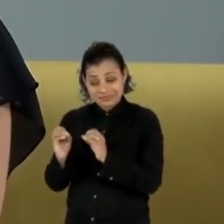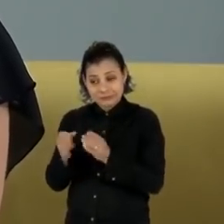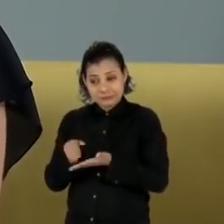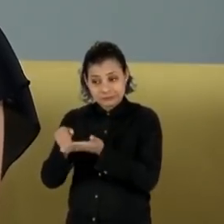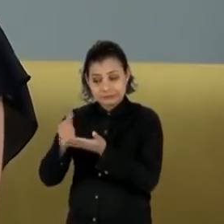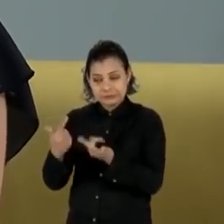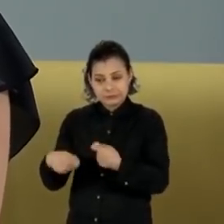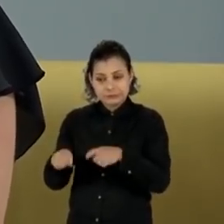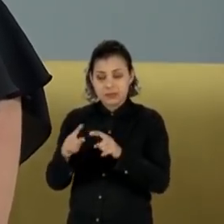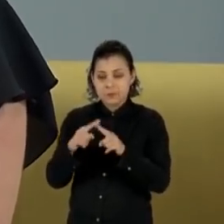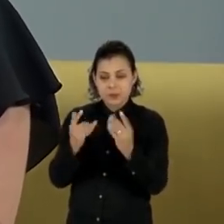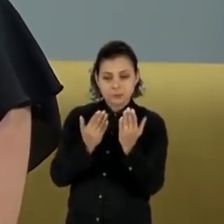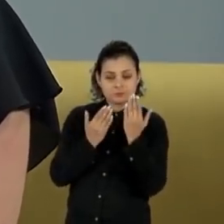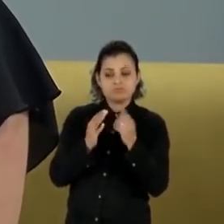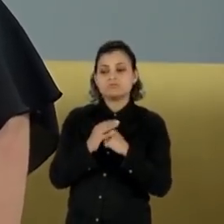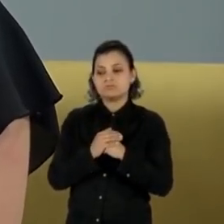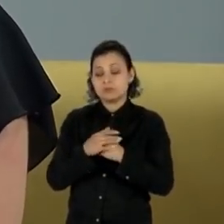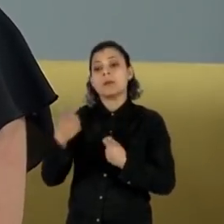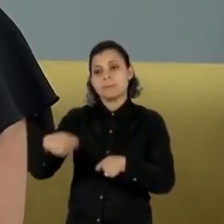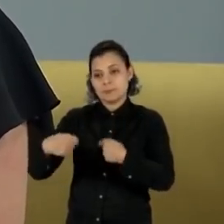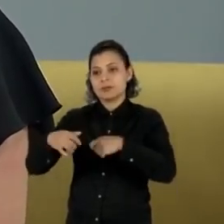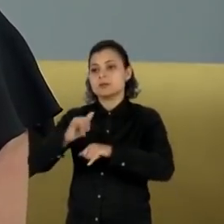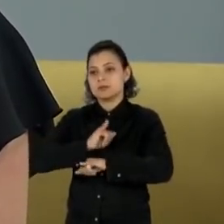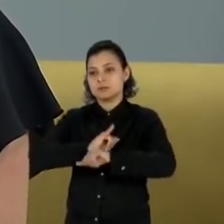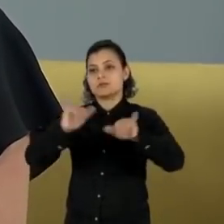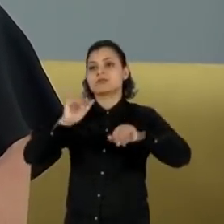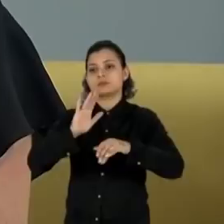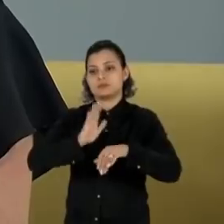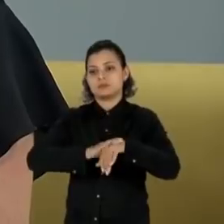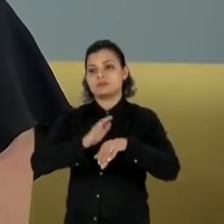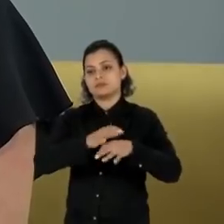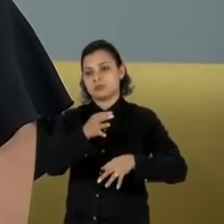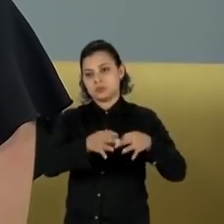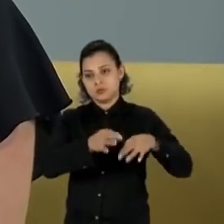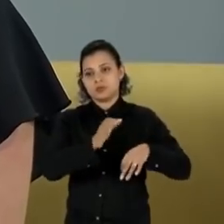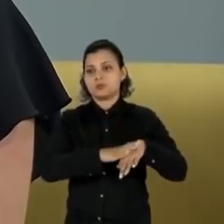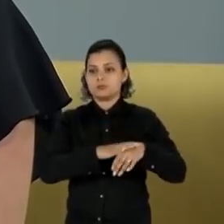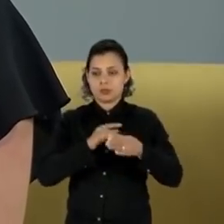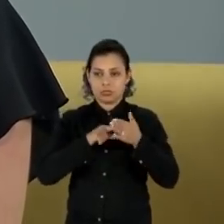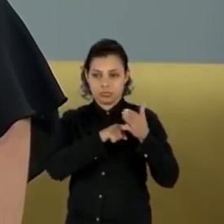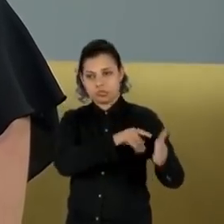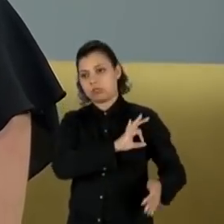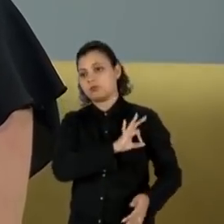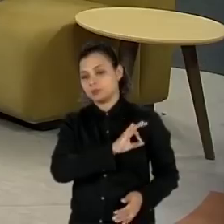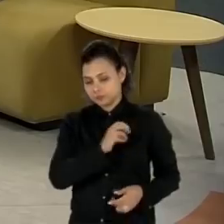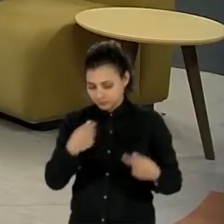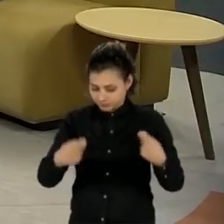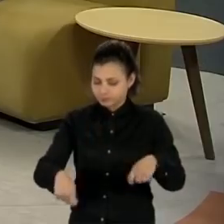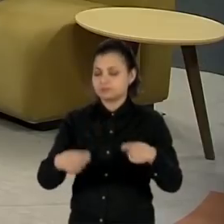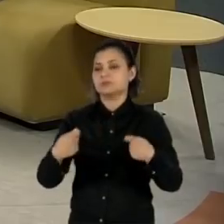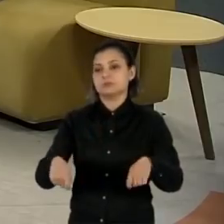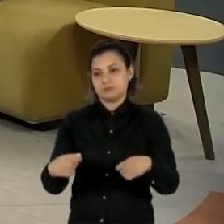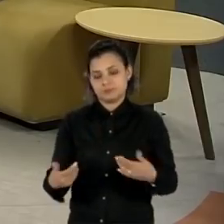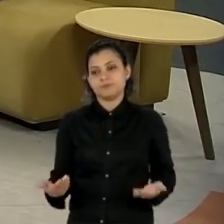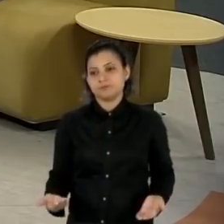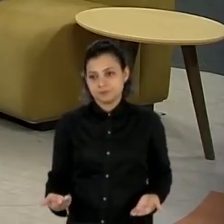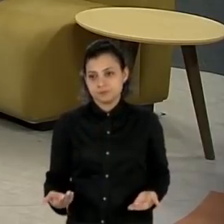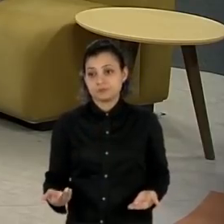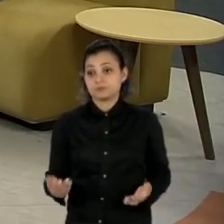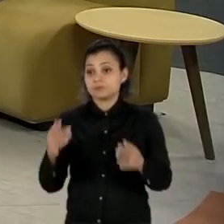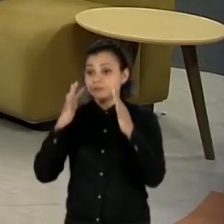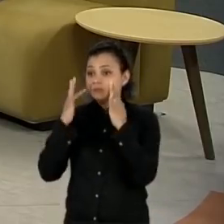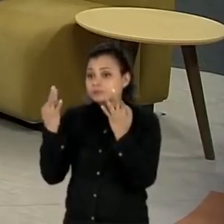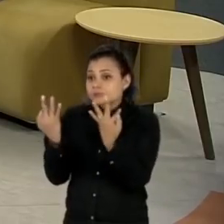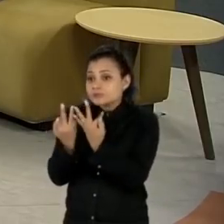uma suspeita de abuso isso tem que ser comunicada à autoridade também é importante destacar é esta